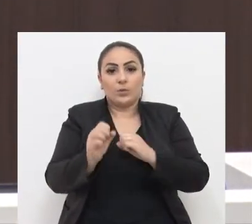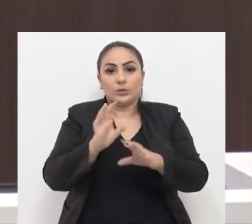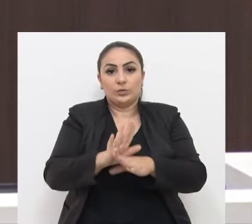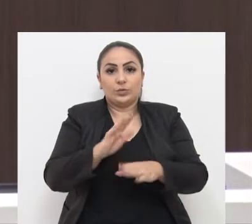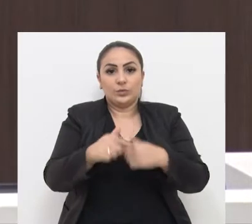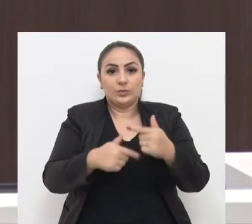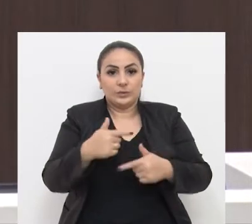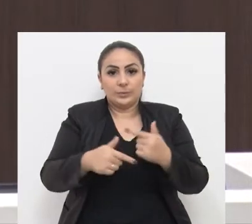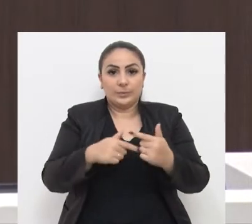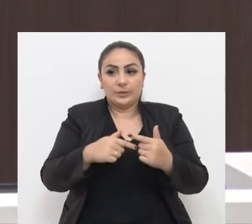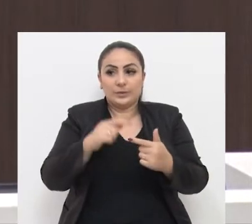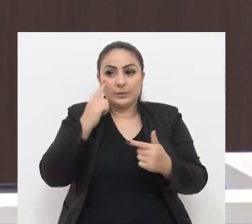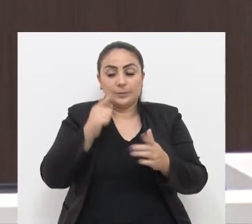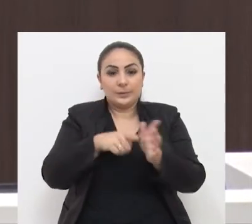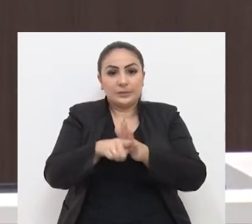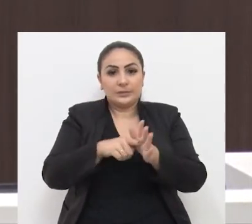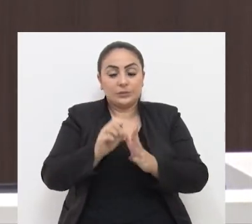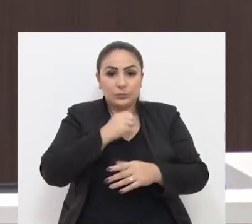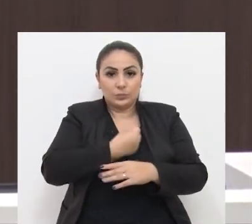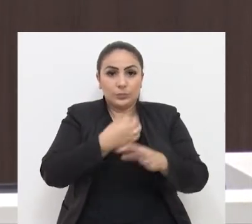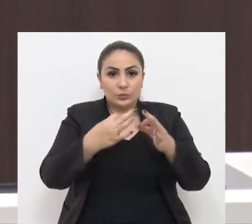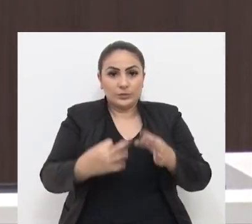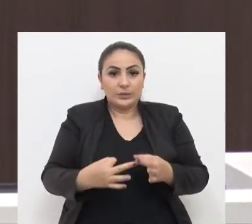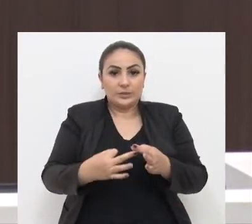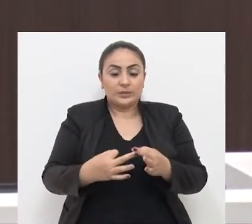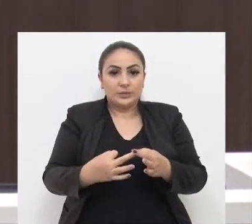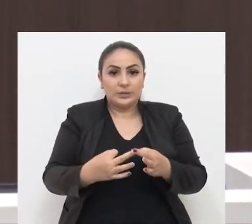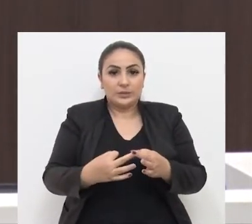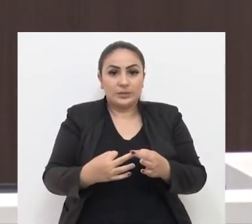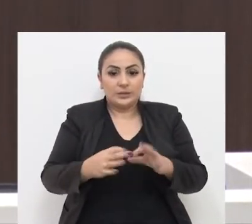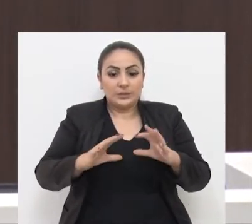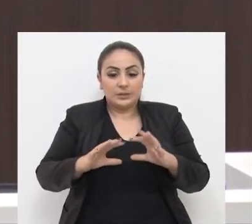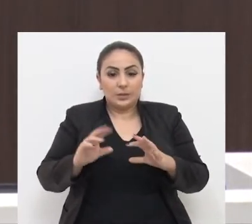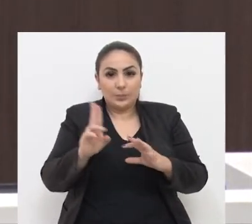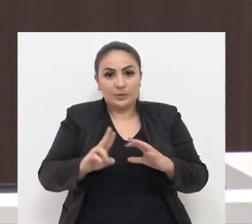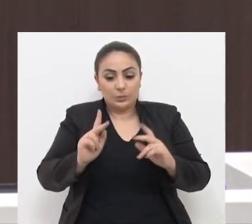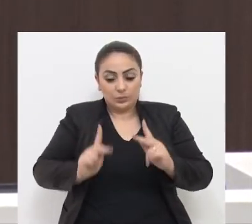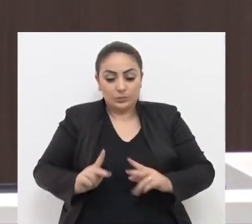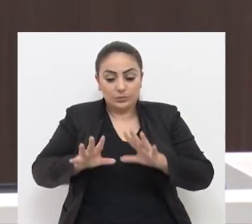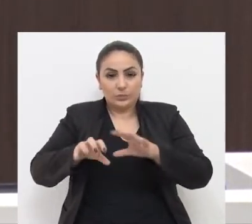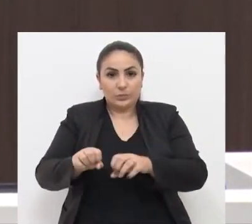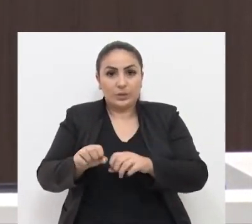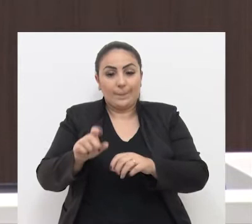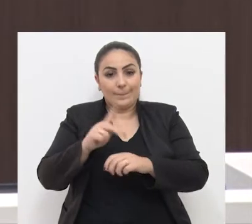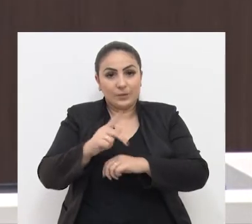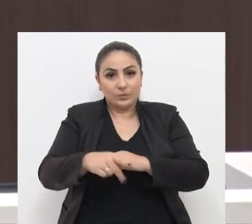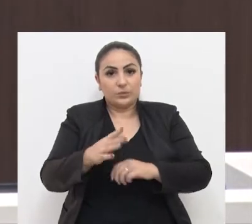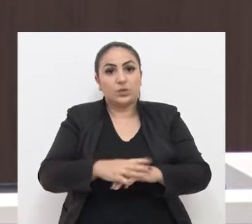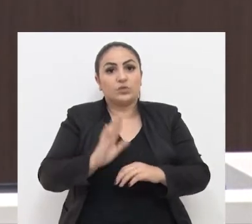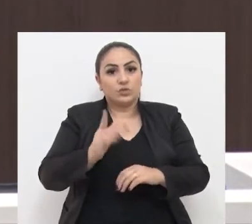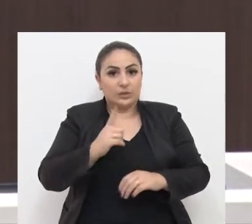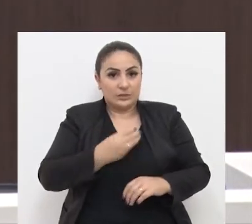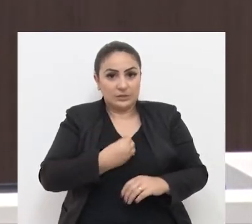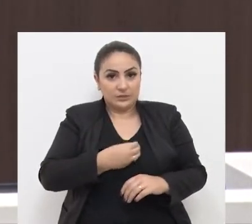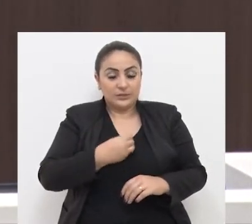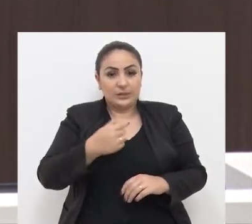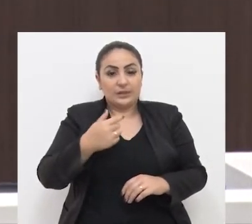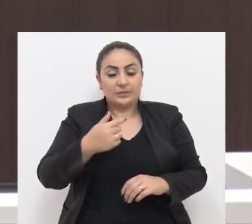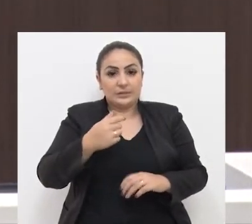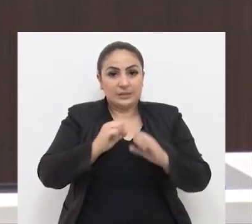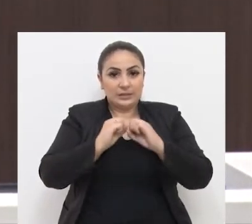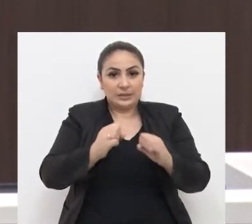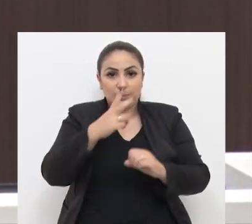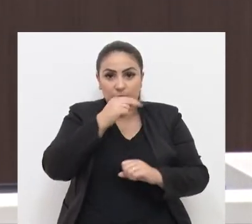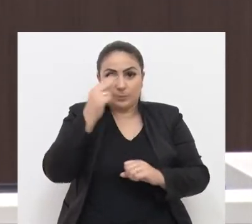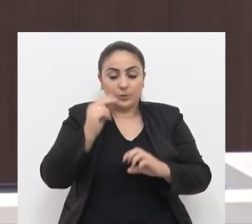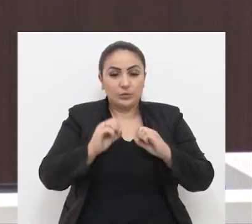podem ajudar no trabalho de levantamento do número exato de ocupações em Passo Fundo, já que existem, segundo a Secretaria Municipal de